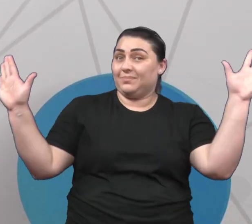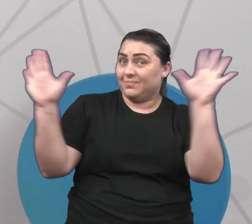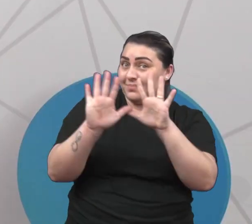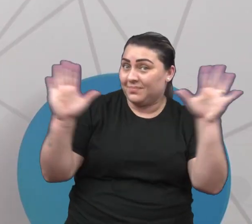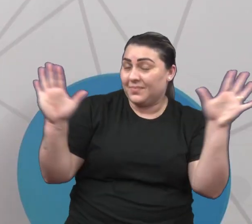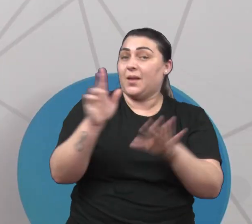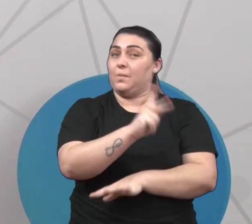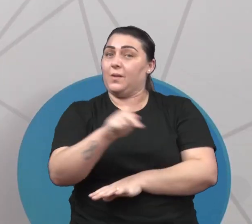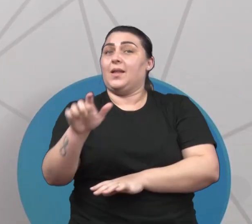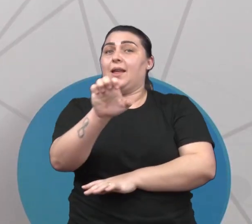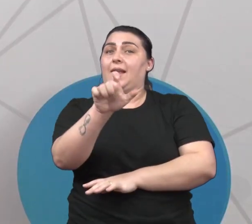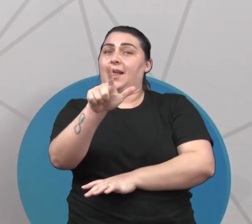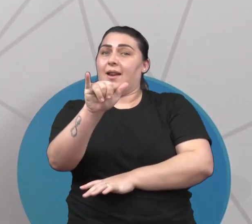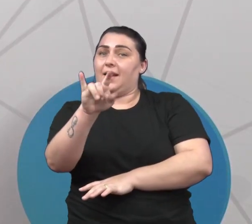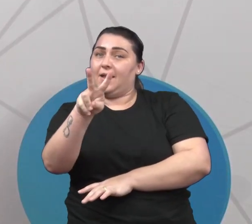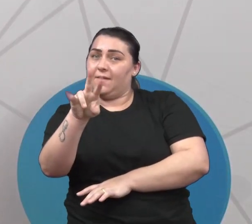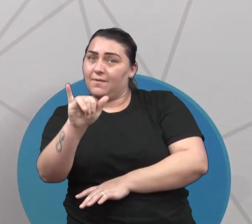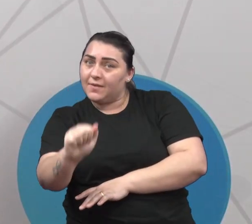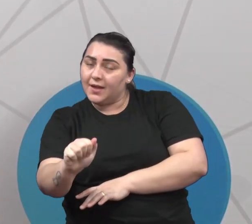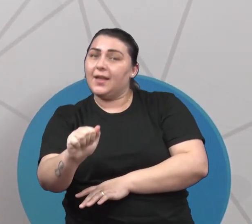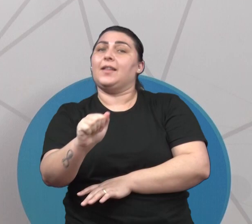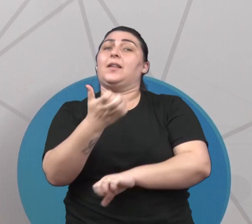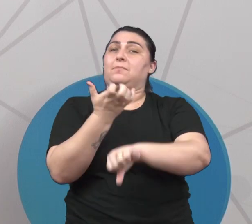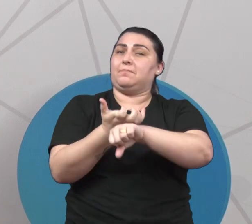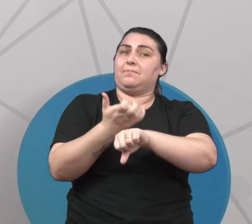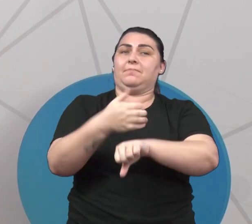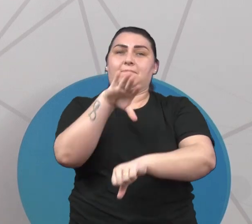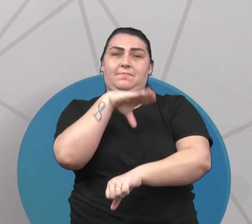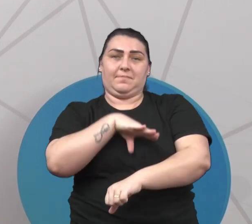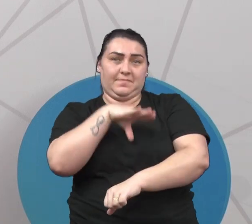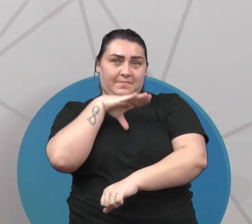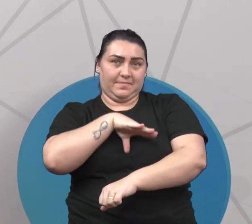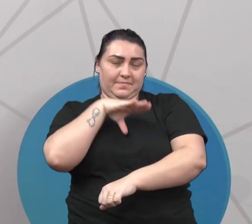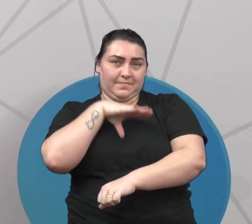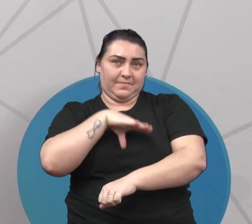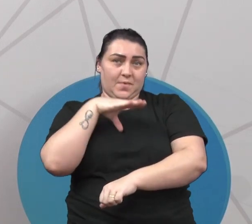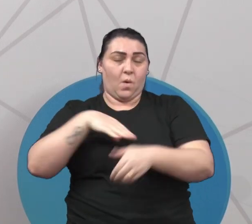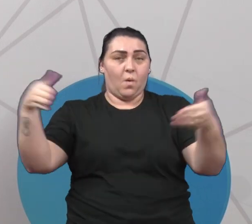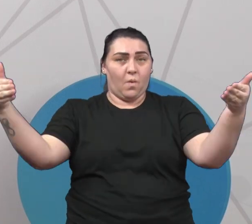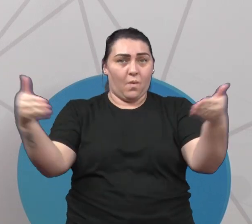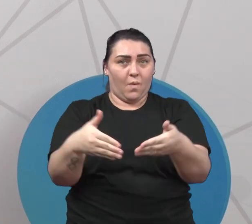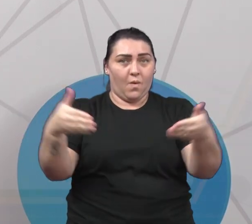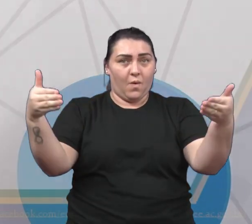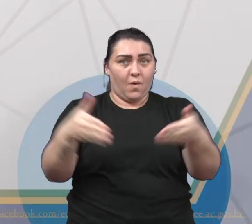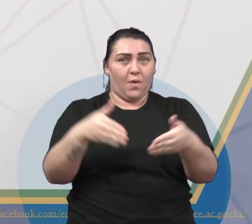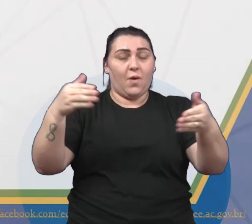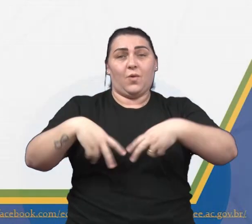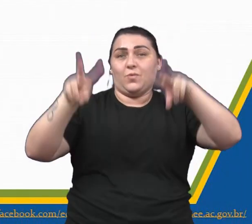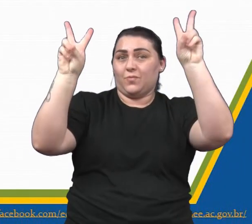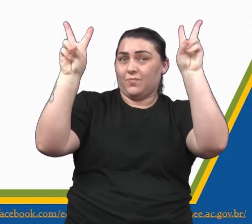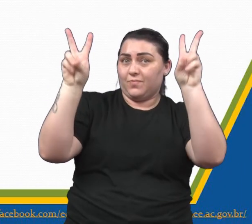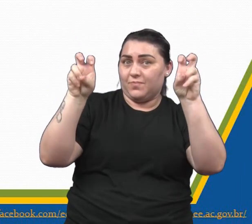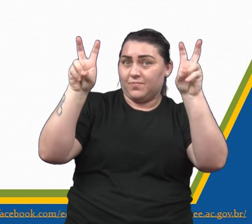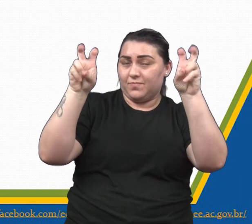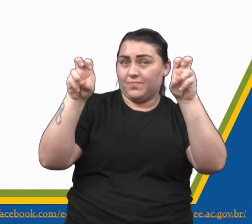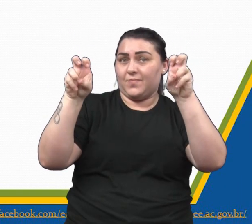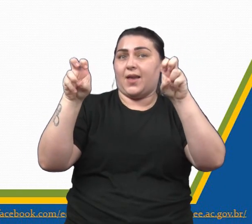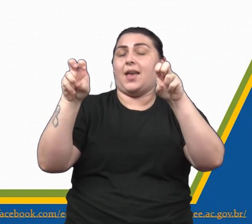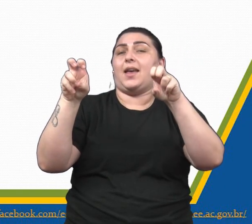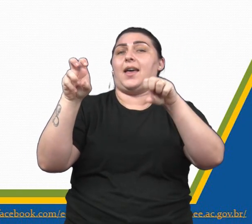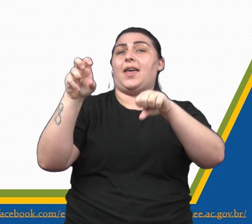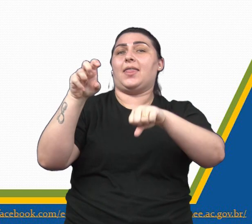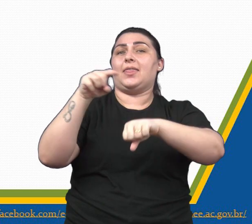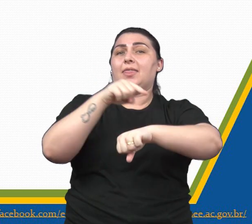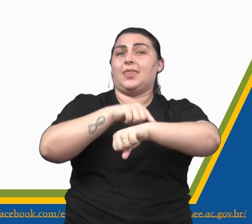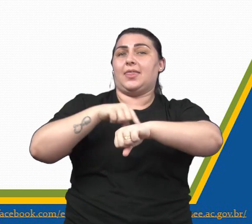Olá, eu sou a professora Elívia Soares, da disciplina de Língua Portuguesa, e hoje nós vamos tratar do tema Tempos verbais